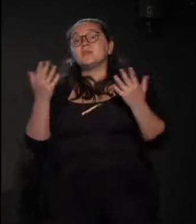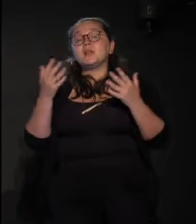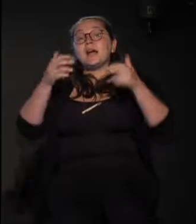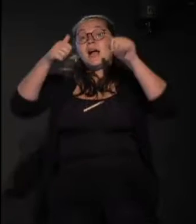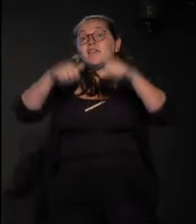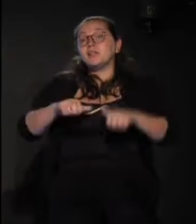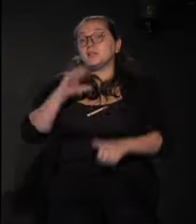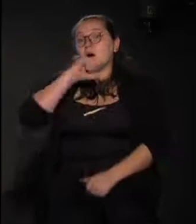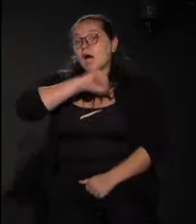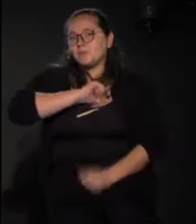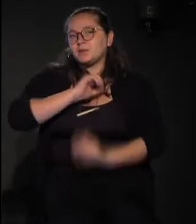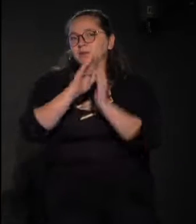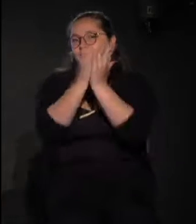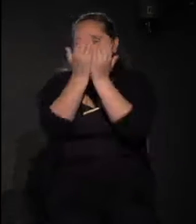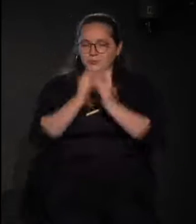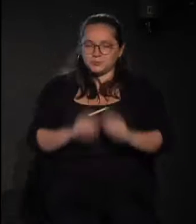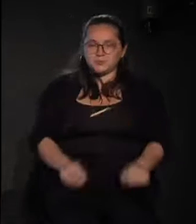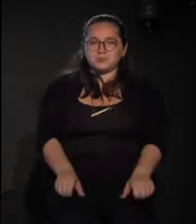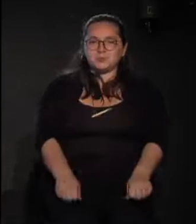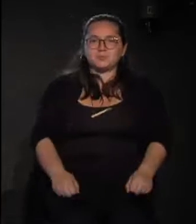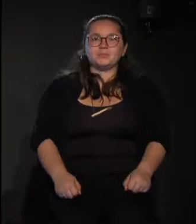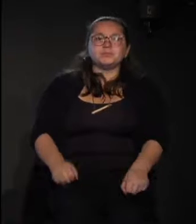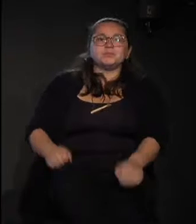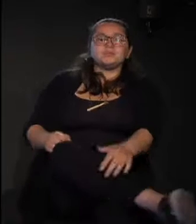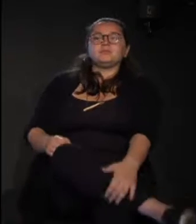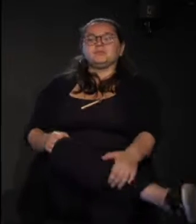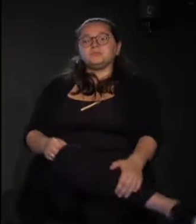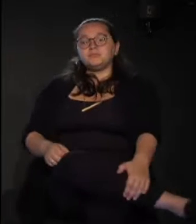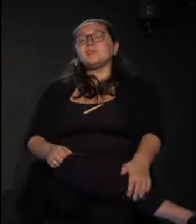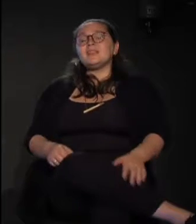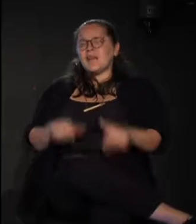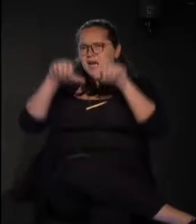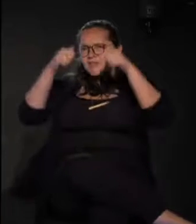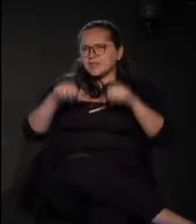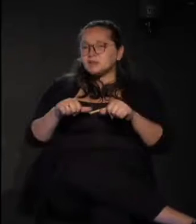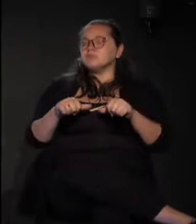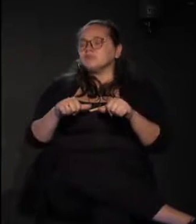uma versão é um em